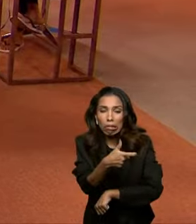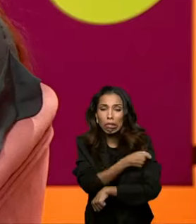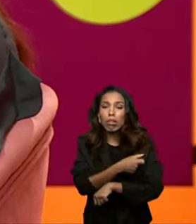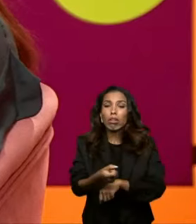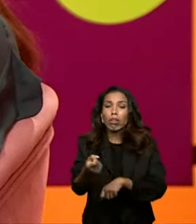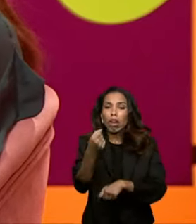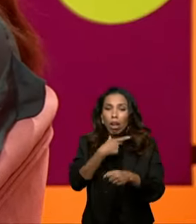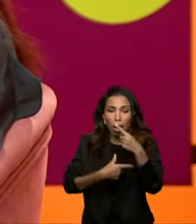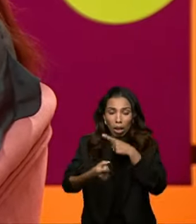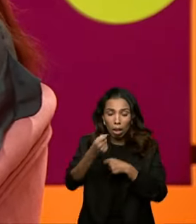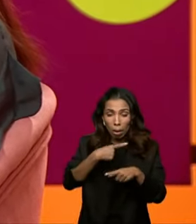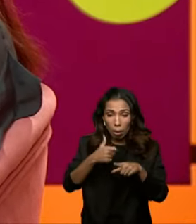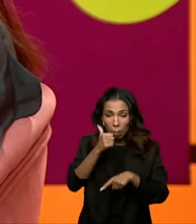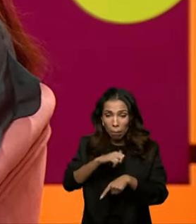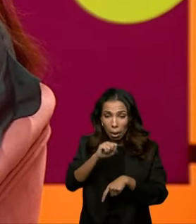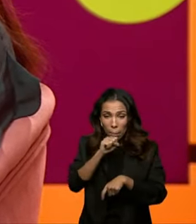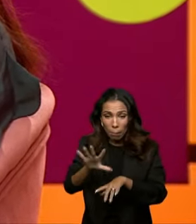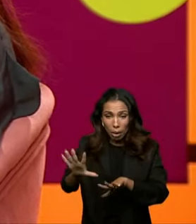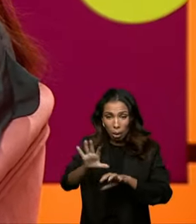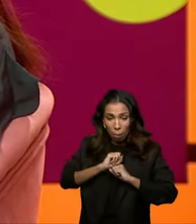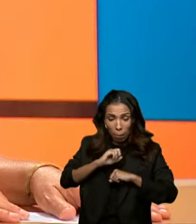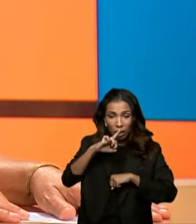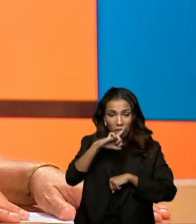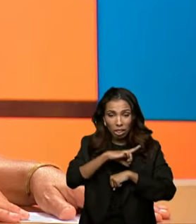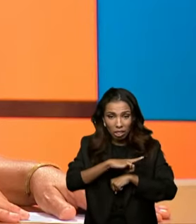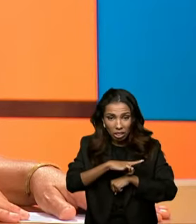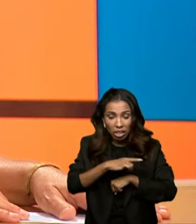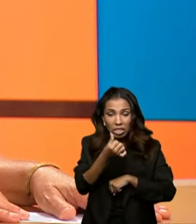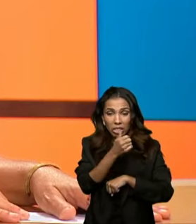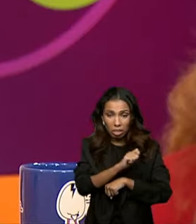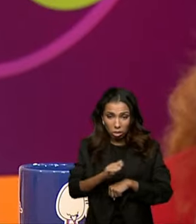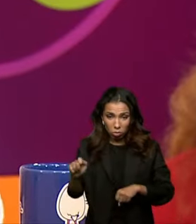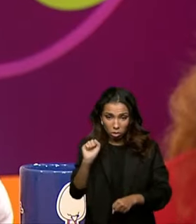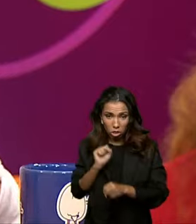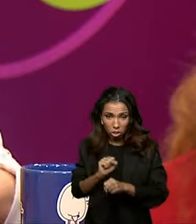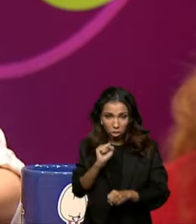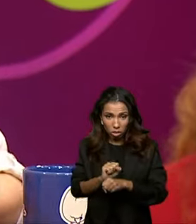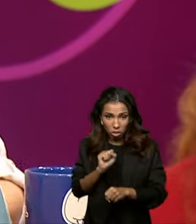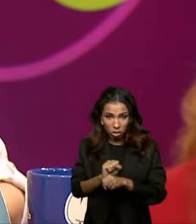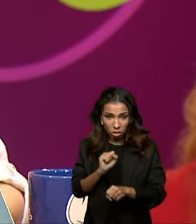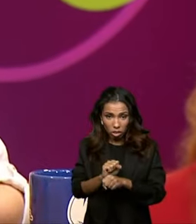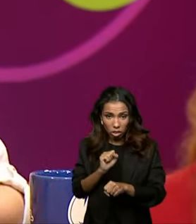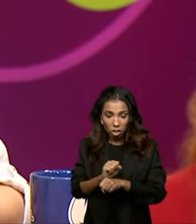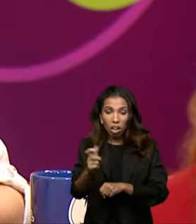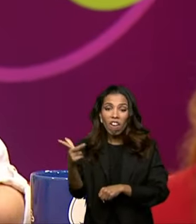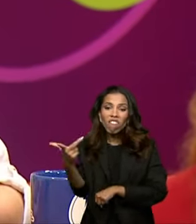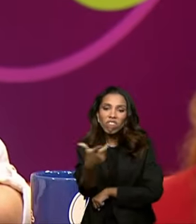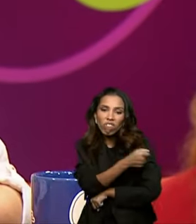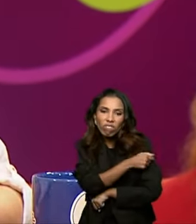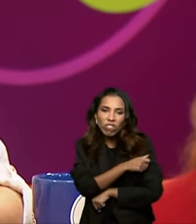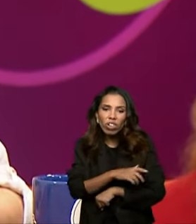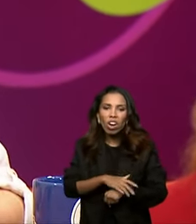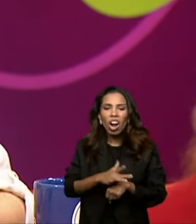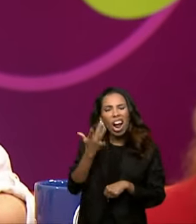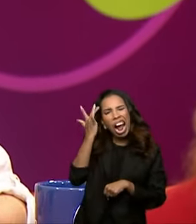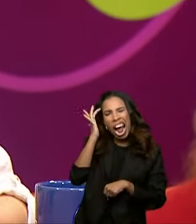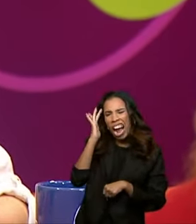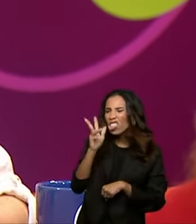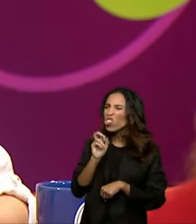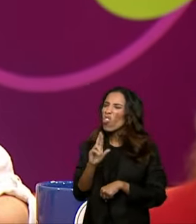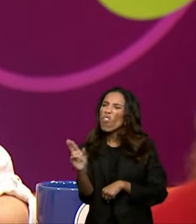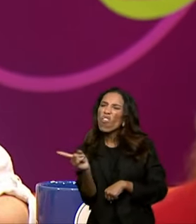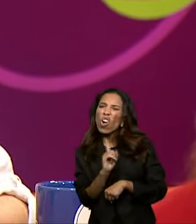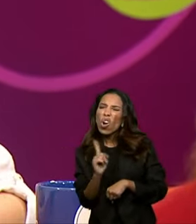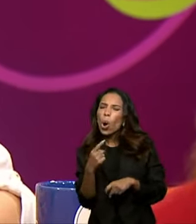controladas. É. Minha mãe pegou dengue, eu falei pra ela, depois de 6 meses, que tem que esperar 6 meses, né? Eu falei, toma a vacina. Ela falou, eu acho que não vou tomar porque eu